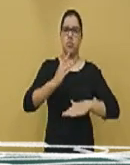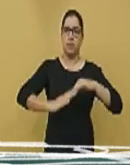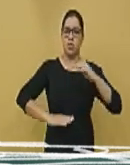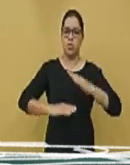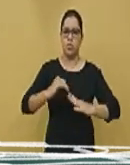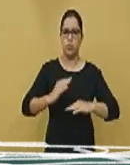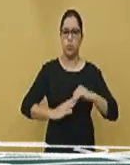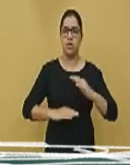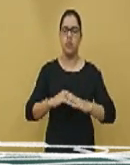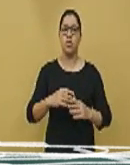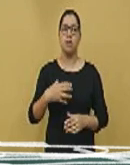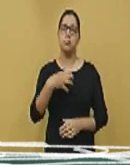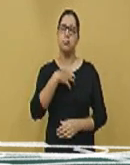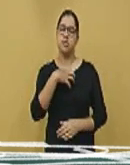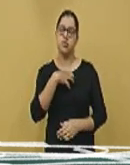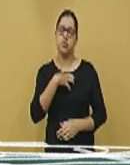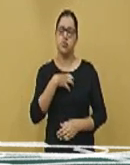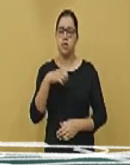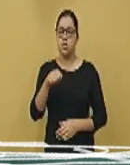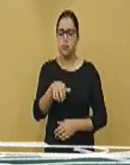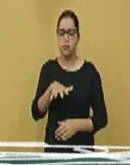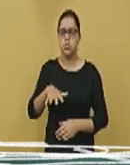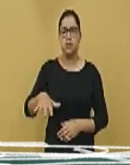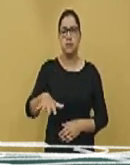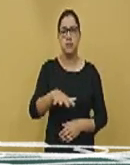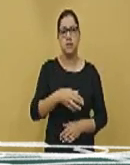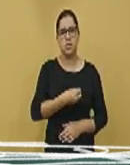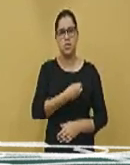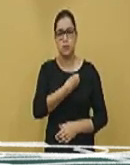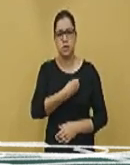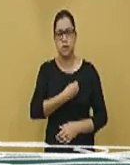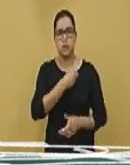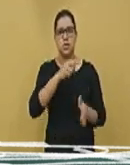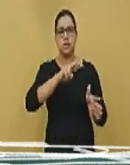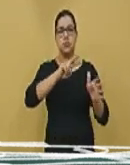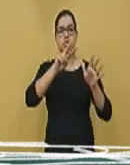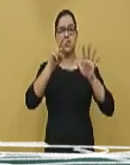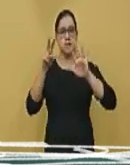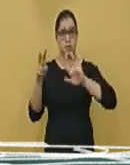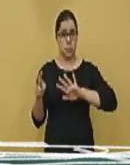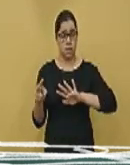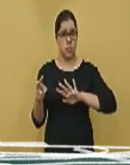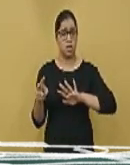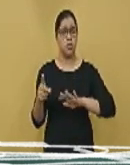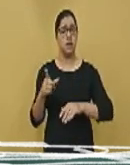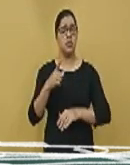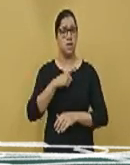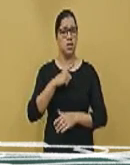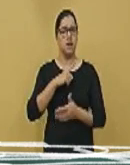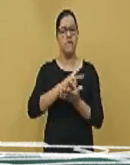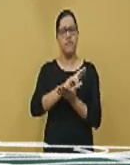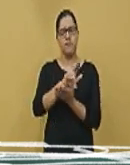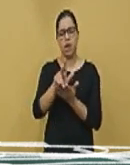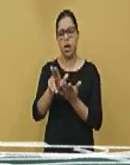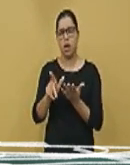de ter esse espaço ecumênico. Então, durante toda a semana, pode haver várias religiões, podem utilizar